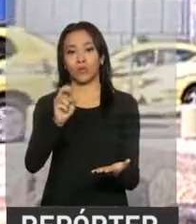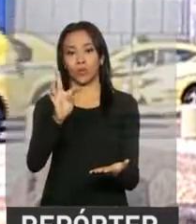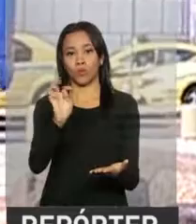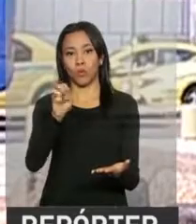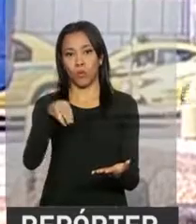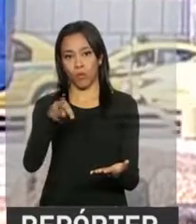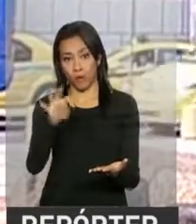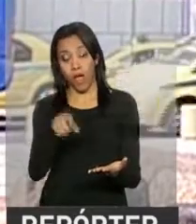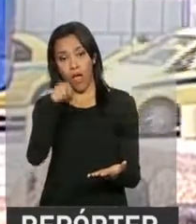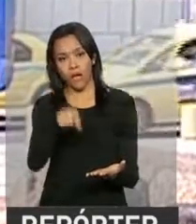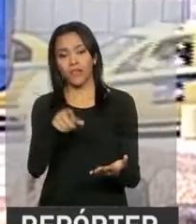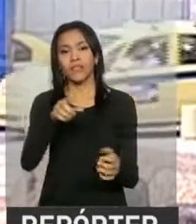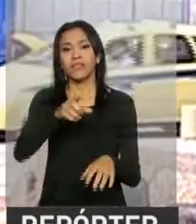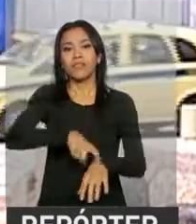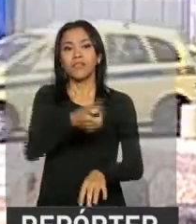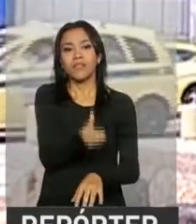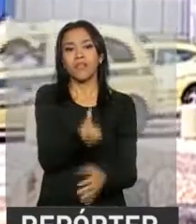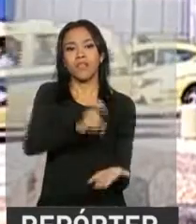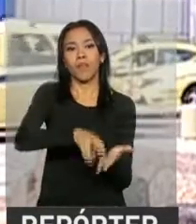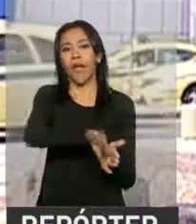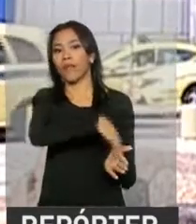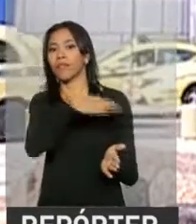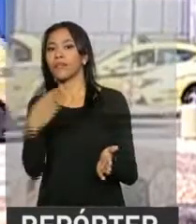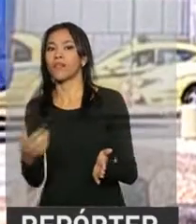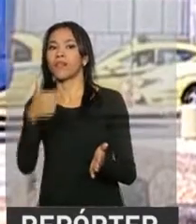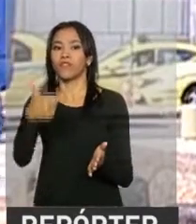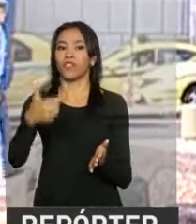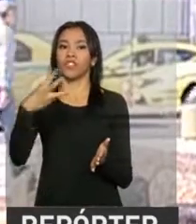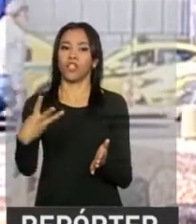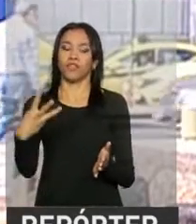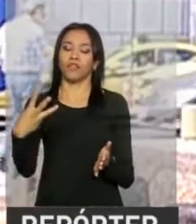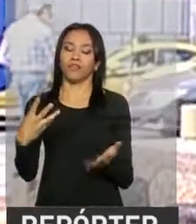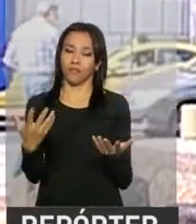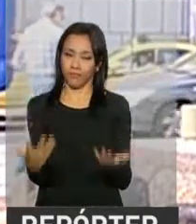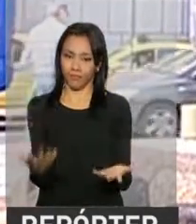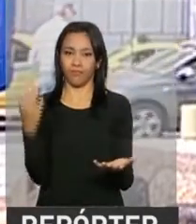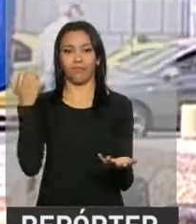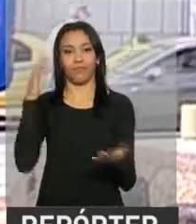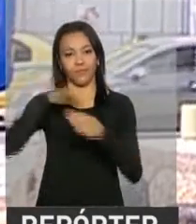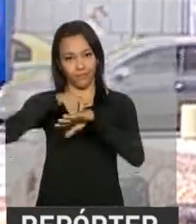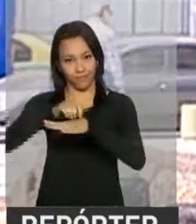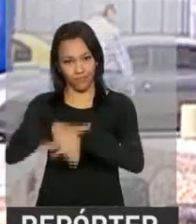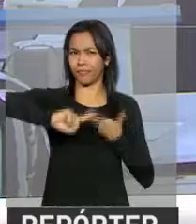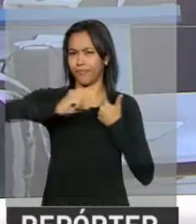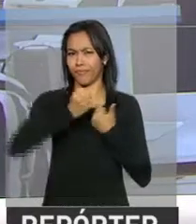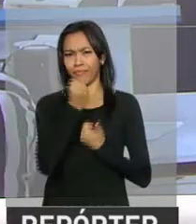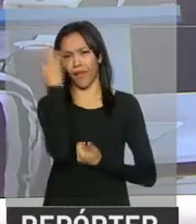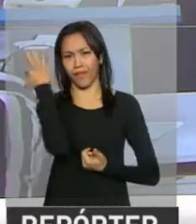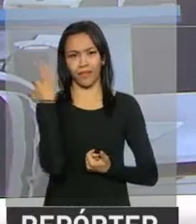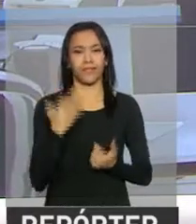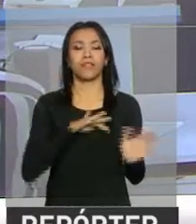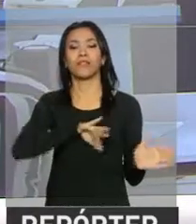horas da manhã até as 23 horas e 59 minutos. É com você, Leandro.